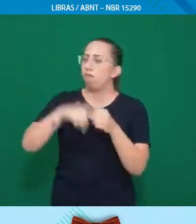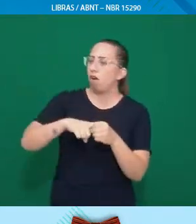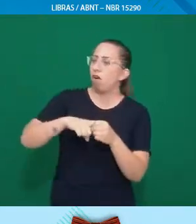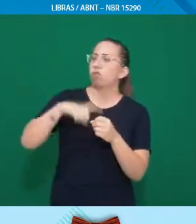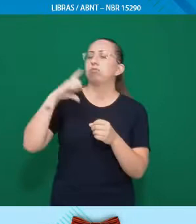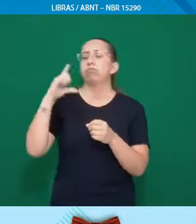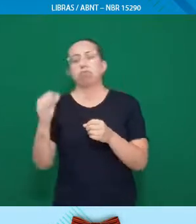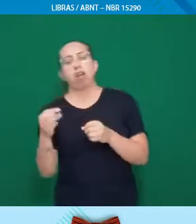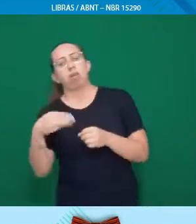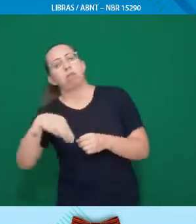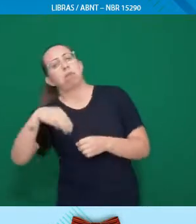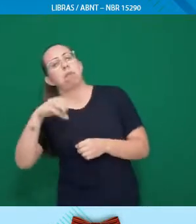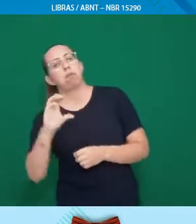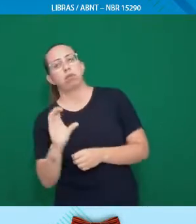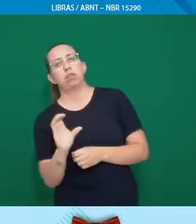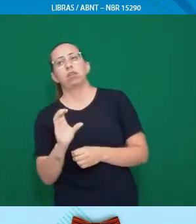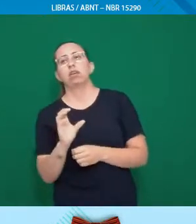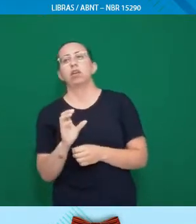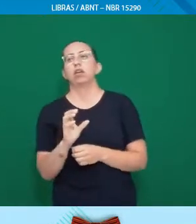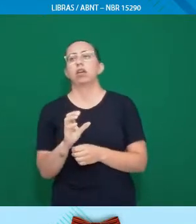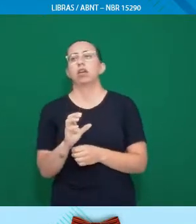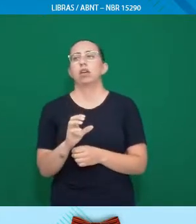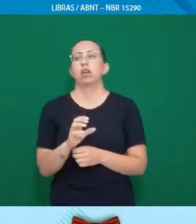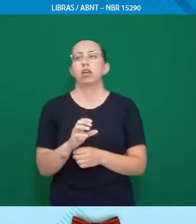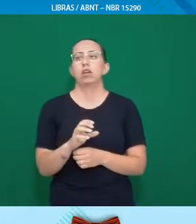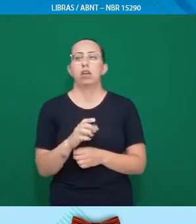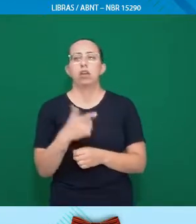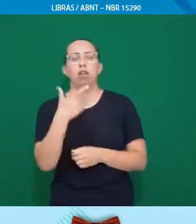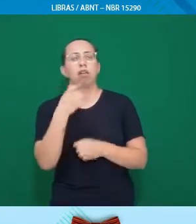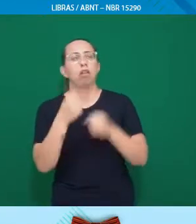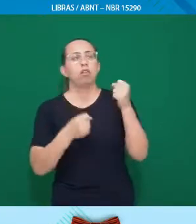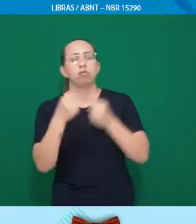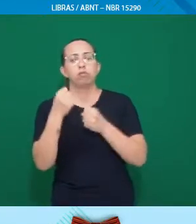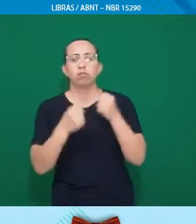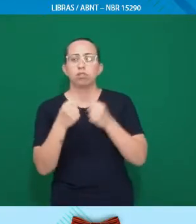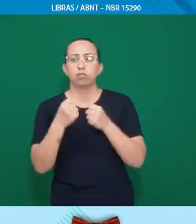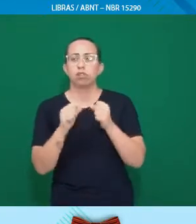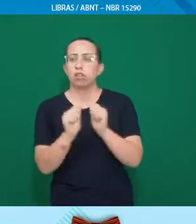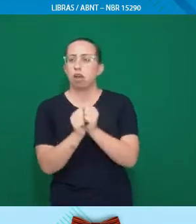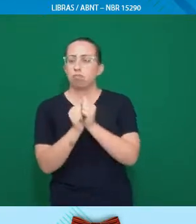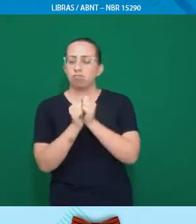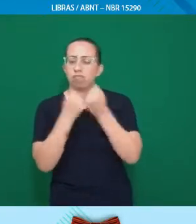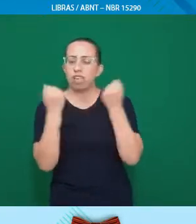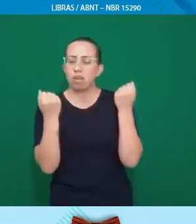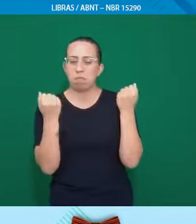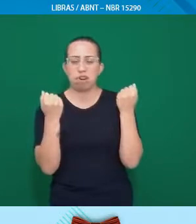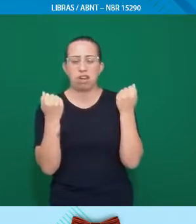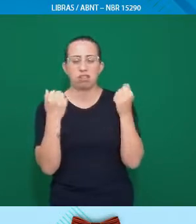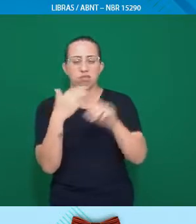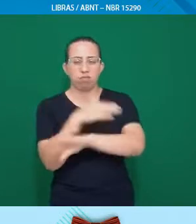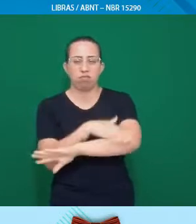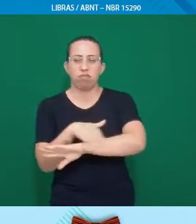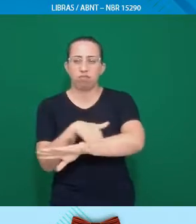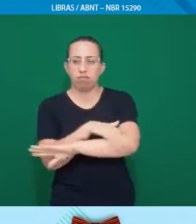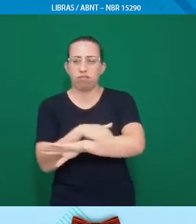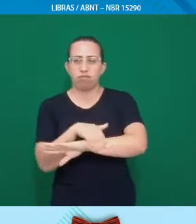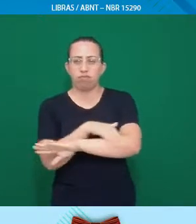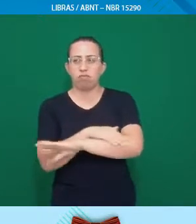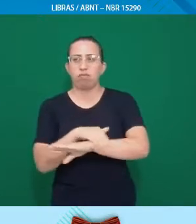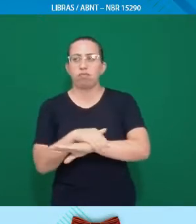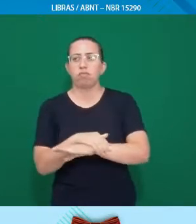e voltando de Monte Carlo 22 automóvel Vereador mochila quebrado na estrada